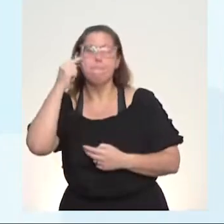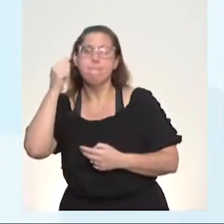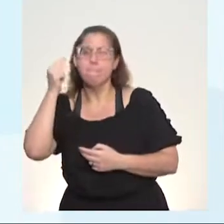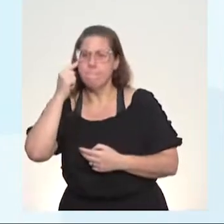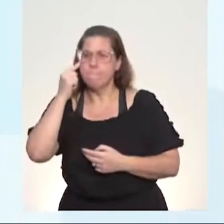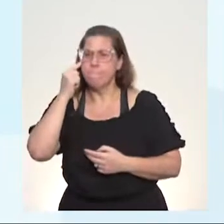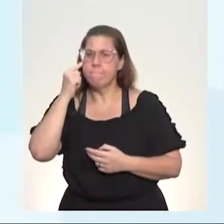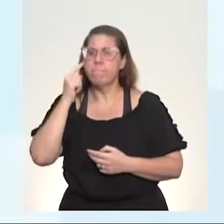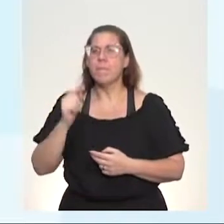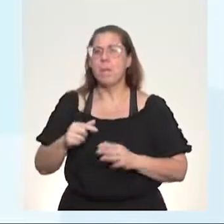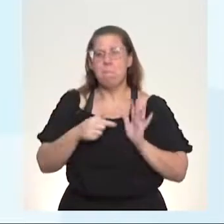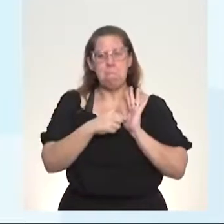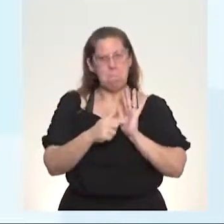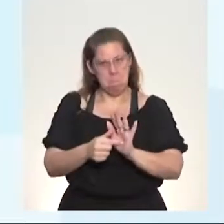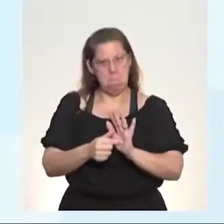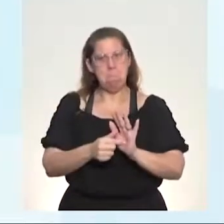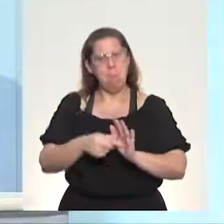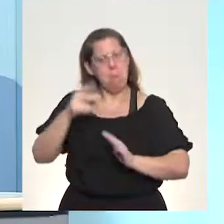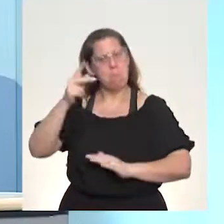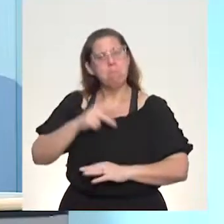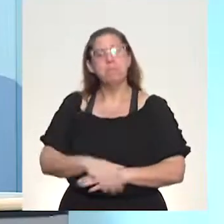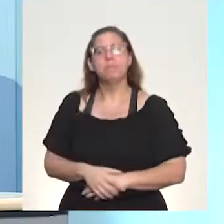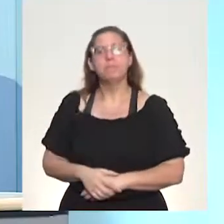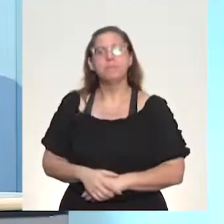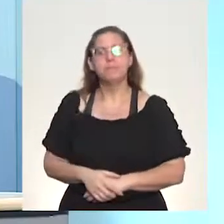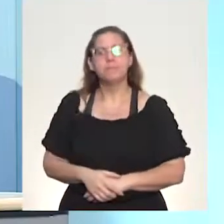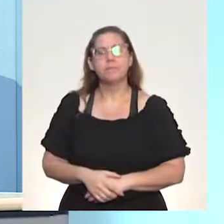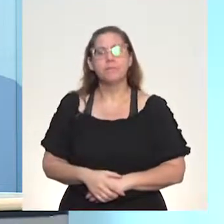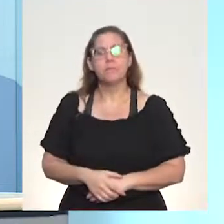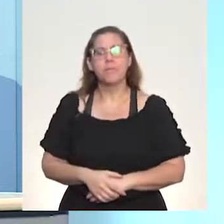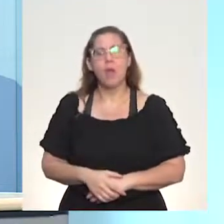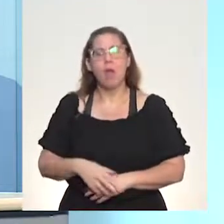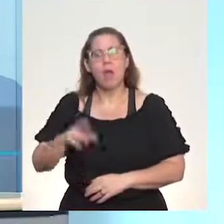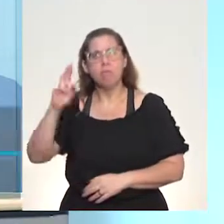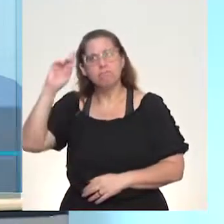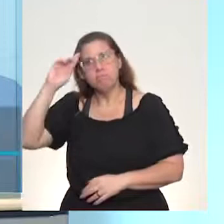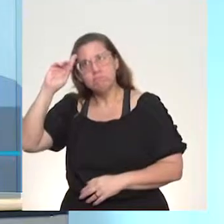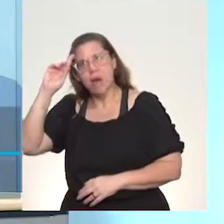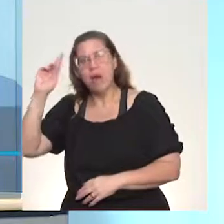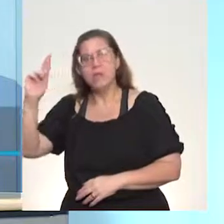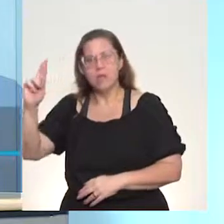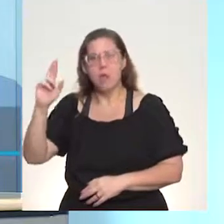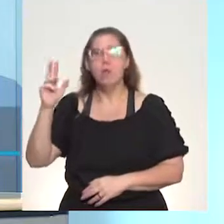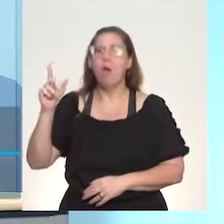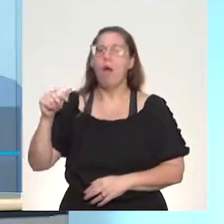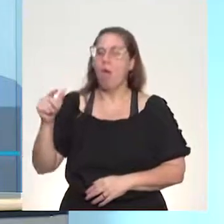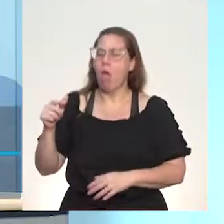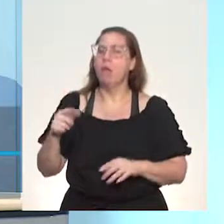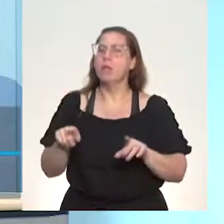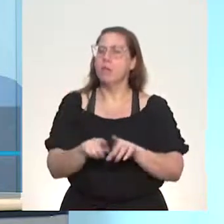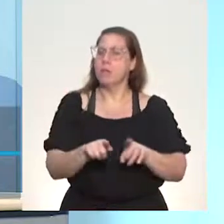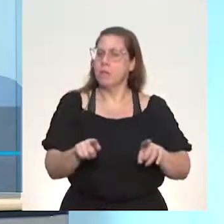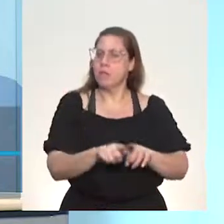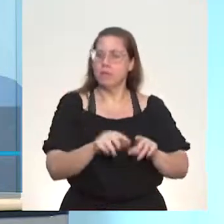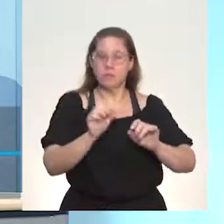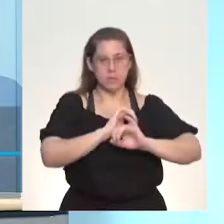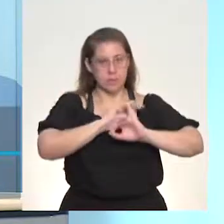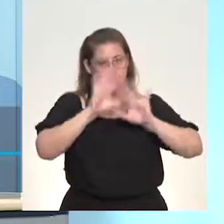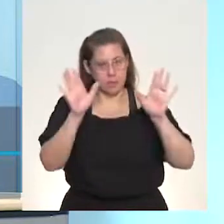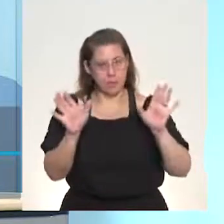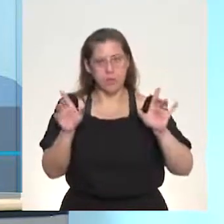muita propriedade que o conhecimento, essa razão esclarecedora, ela também tem um aspecto